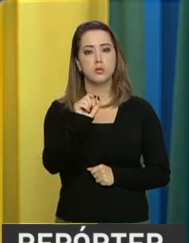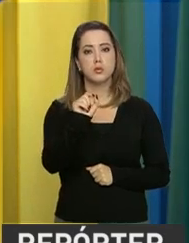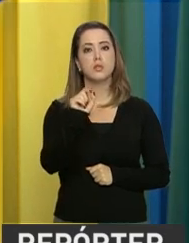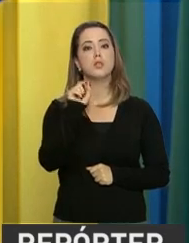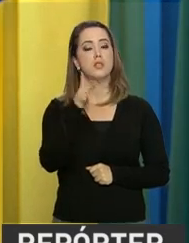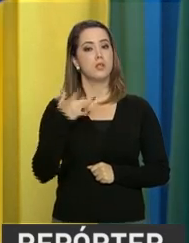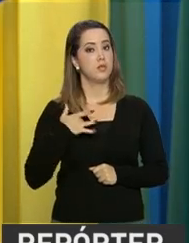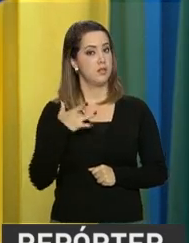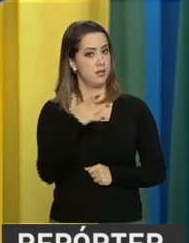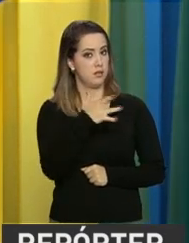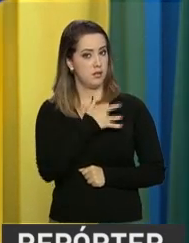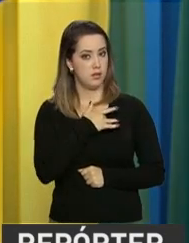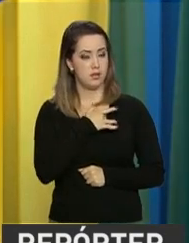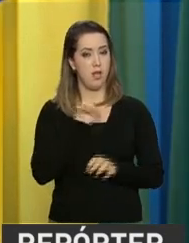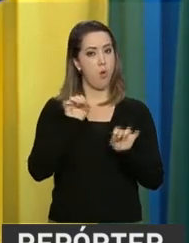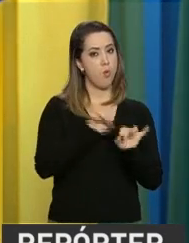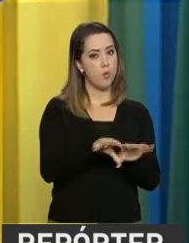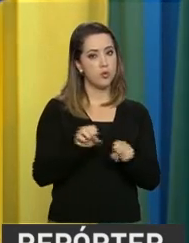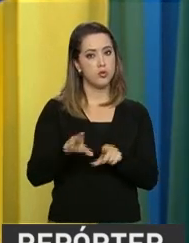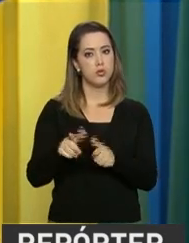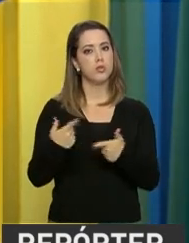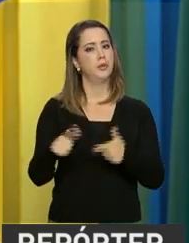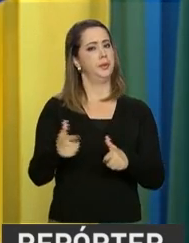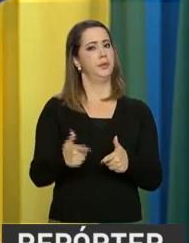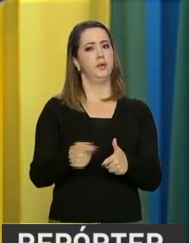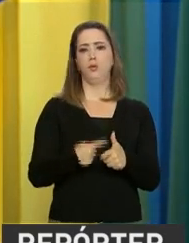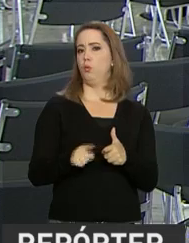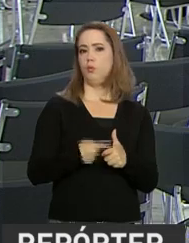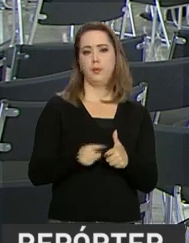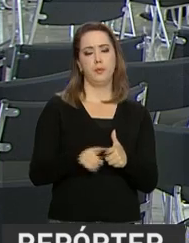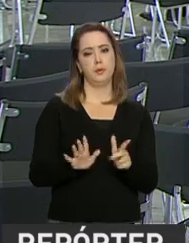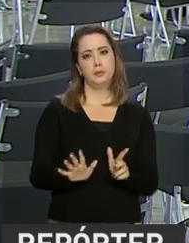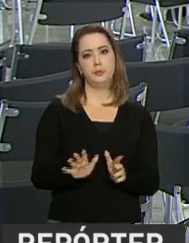saúde e a educação não serão